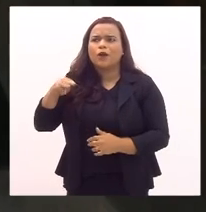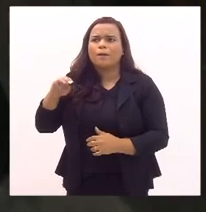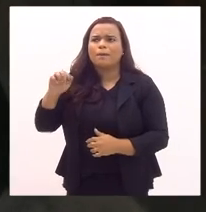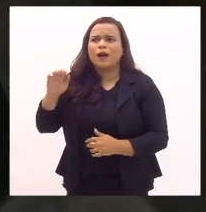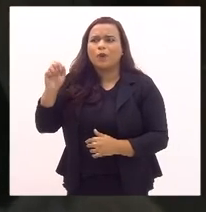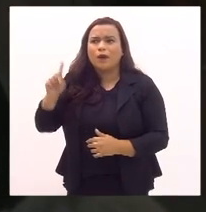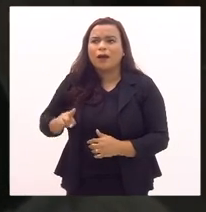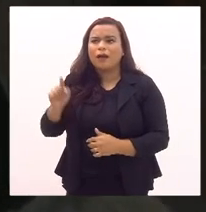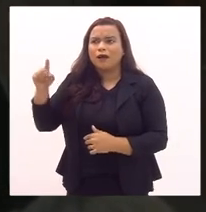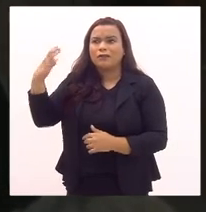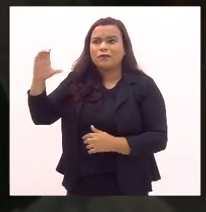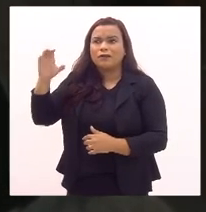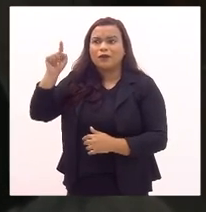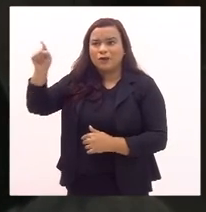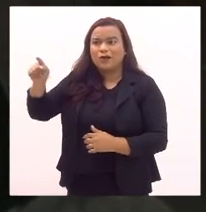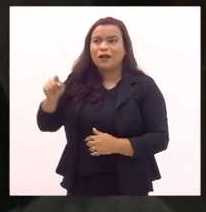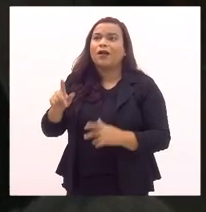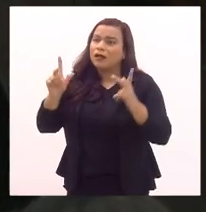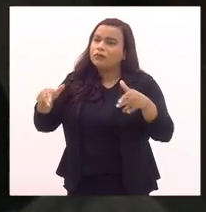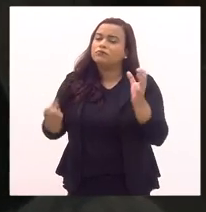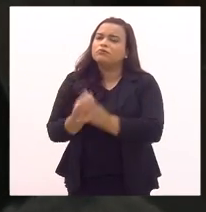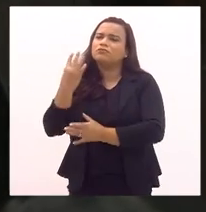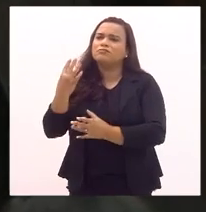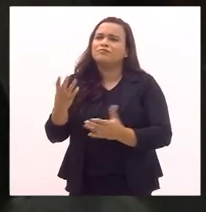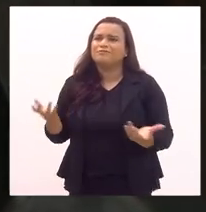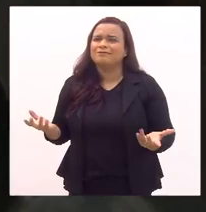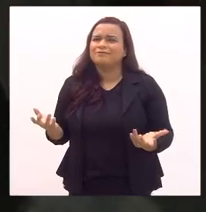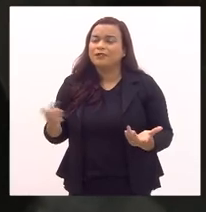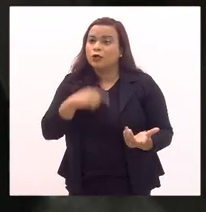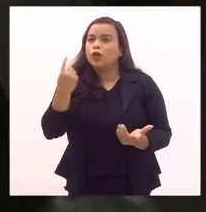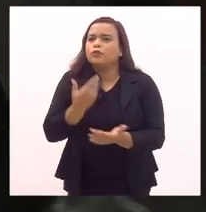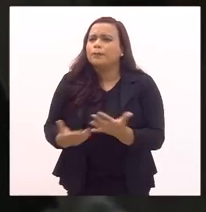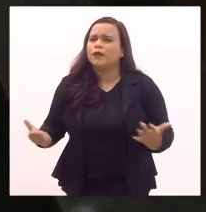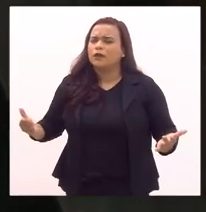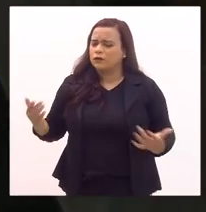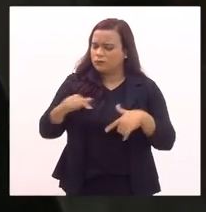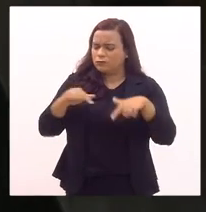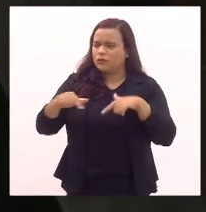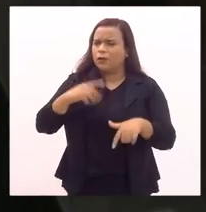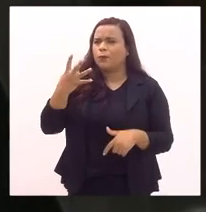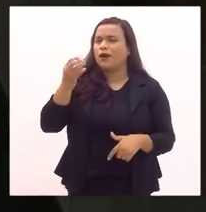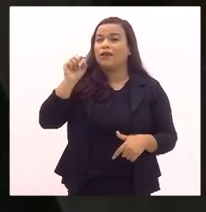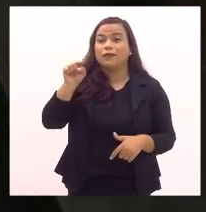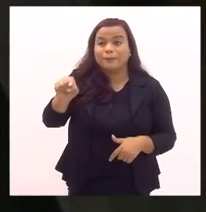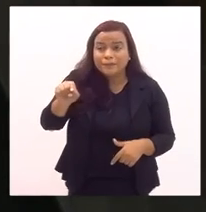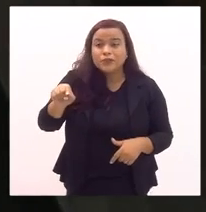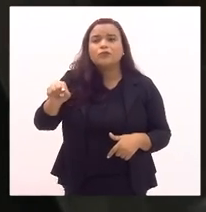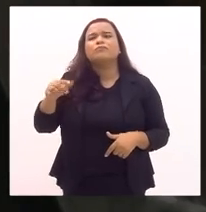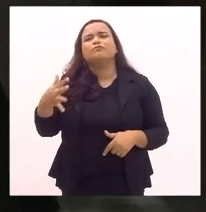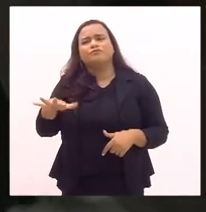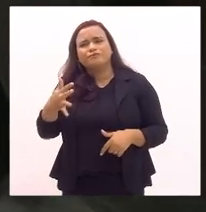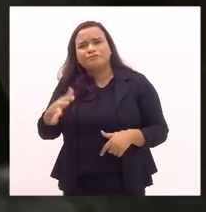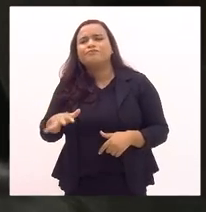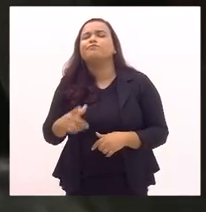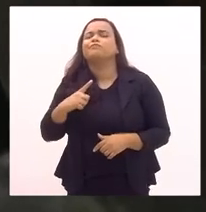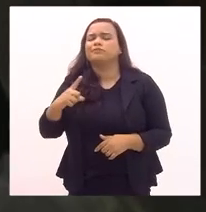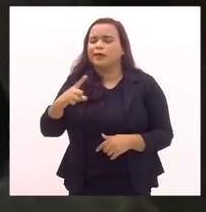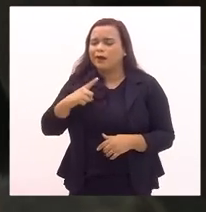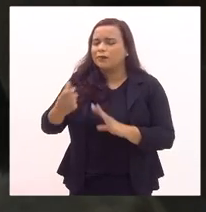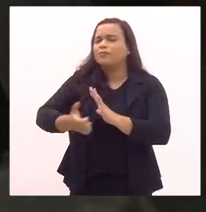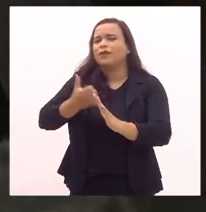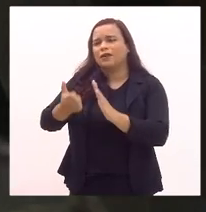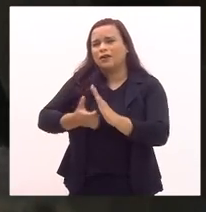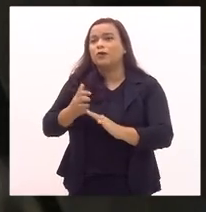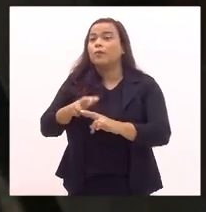que faz sentido jeito já naval brasileira o meu Deus cerca de 40 mil empregos no Rio de Janeiro diretos e indiretos